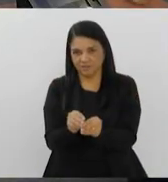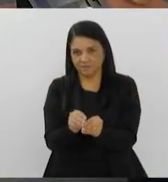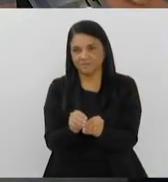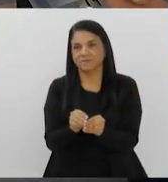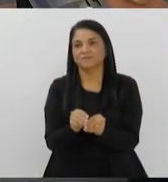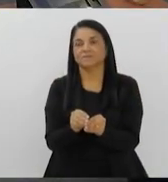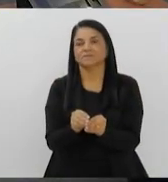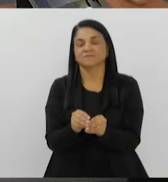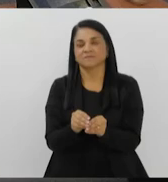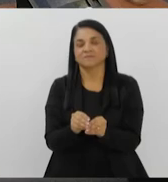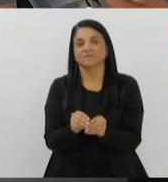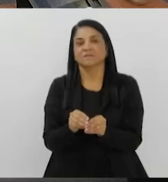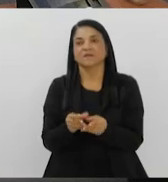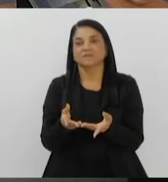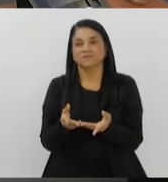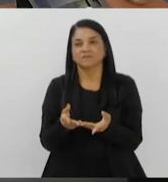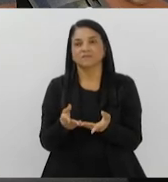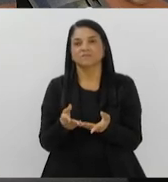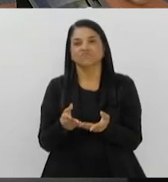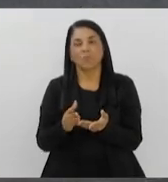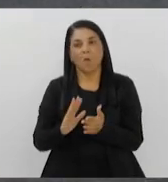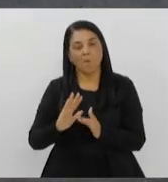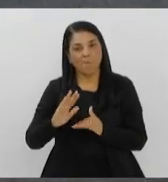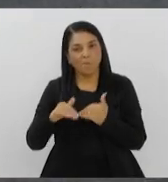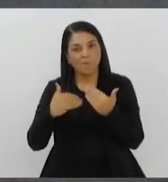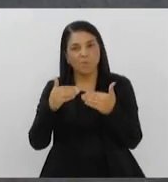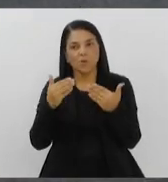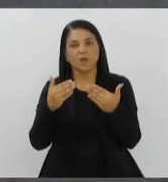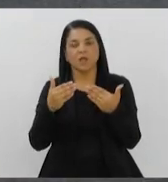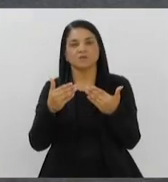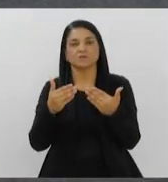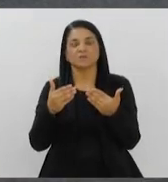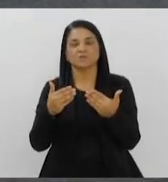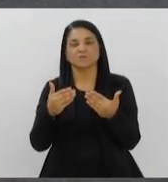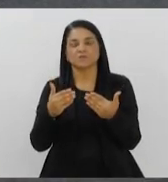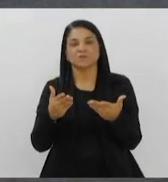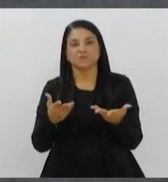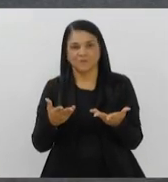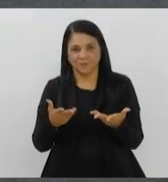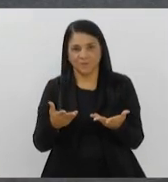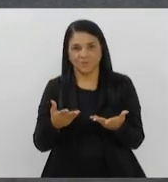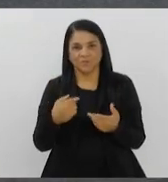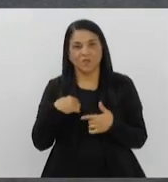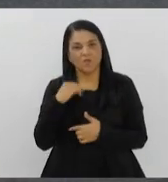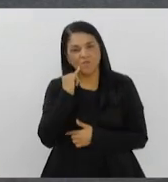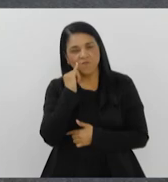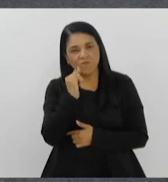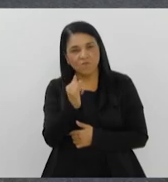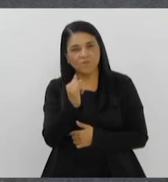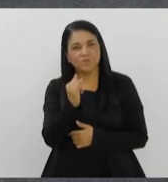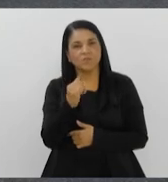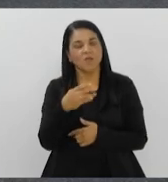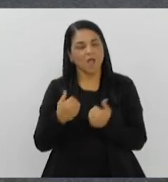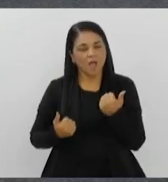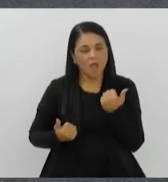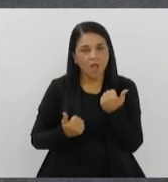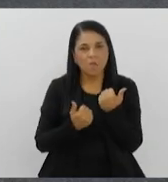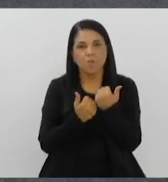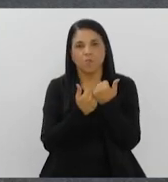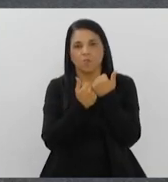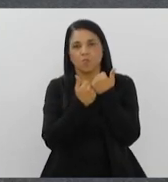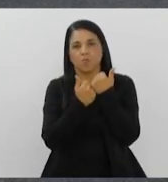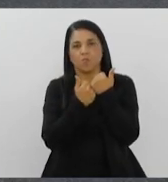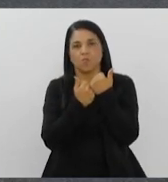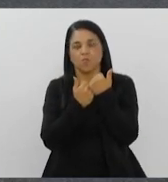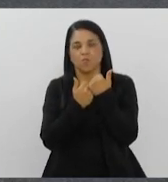Circo Voador, Fundição Progresso, foi na Fundição Progresso. Então, para dizer que nós todos apoiamos